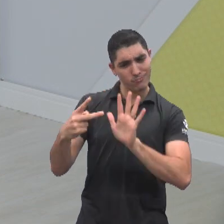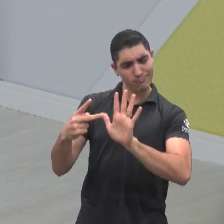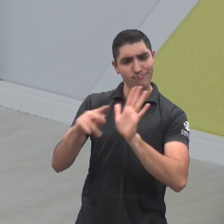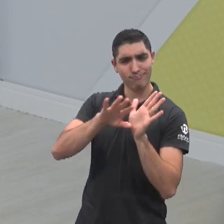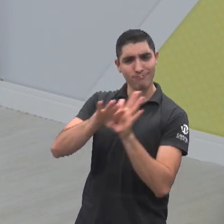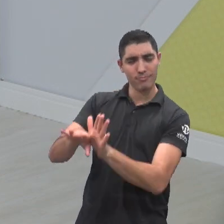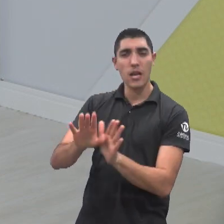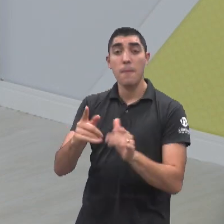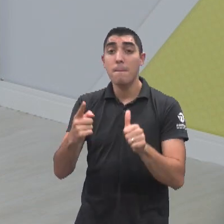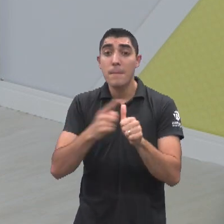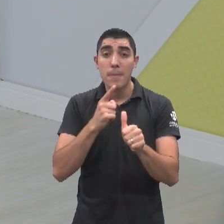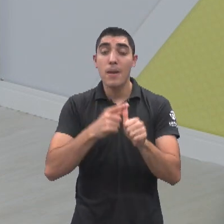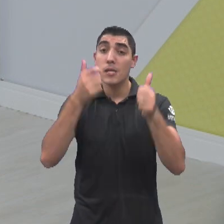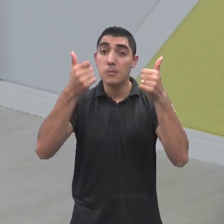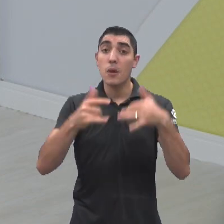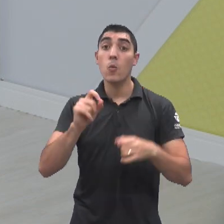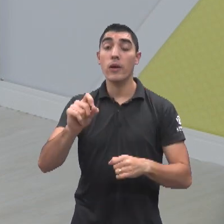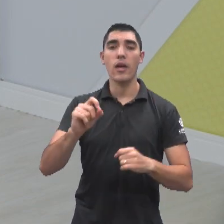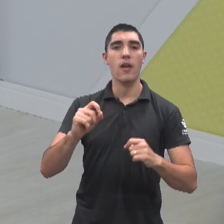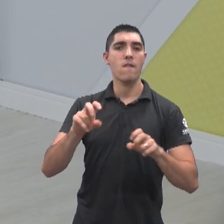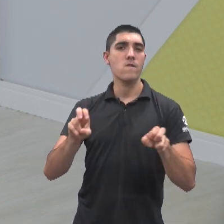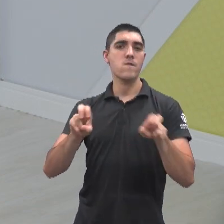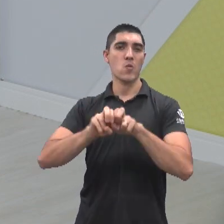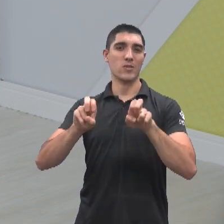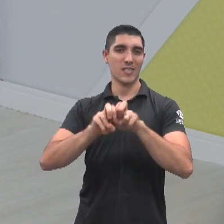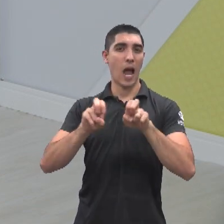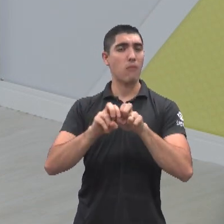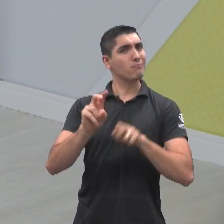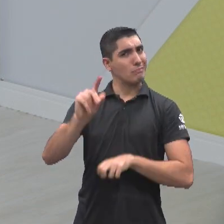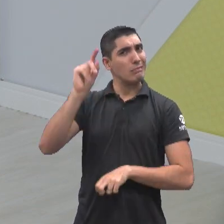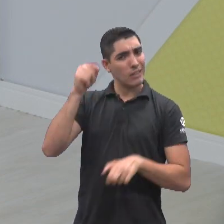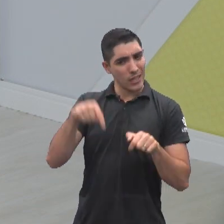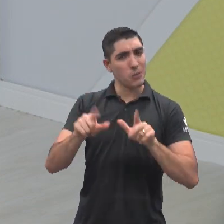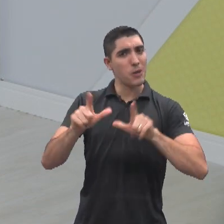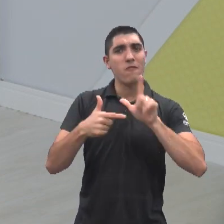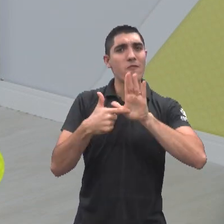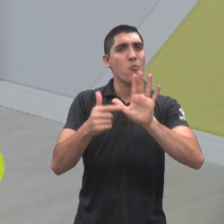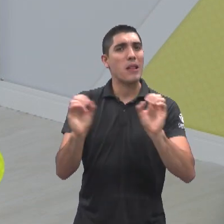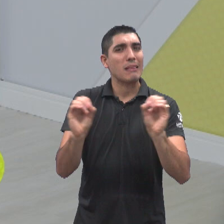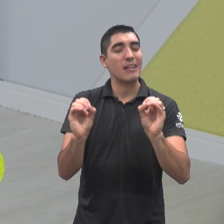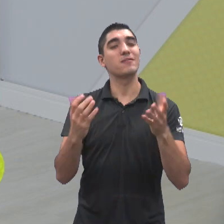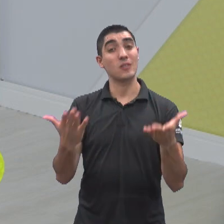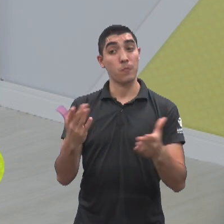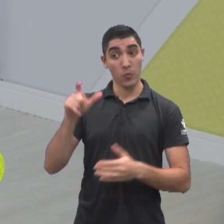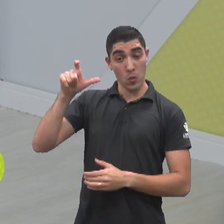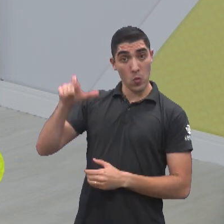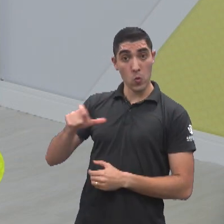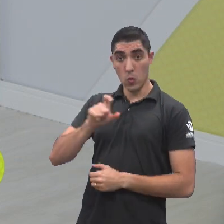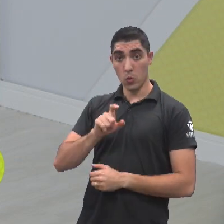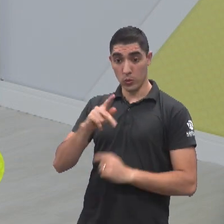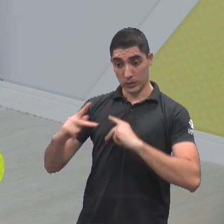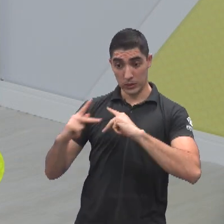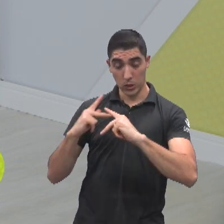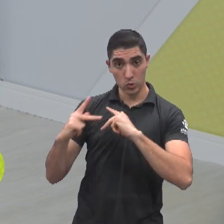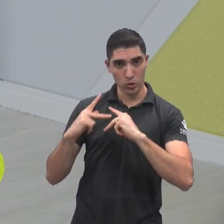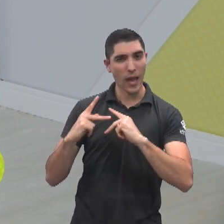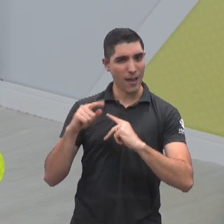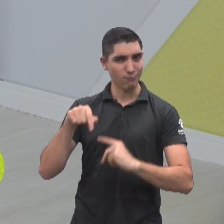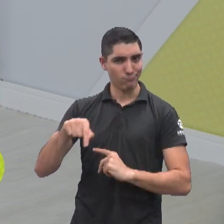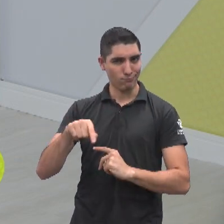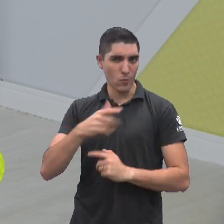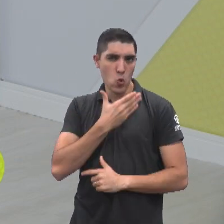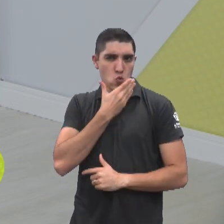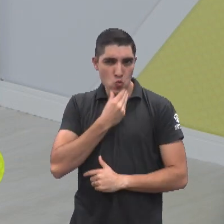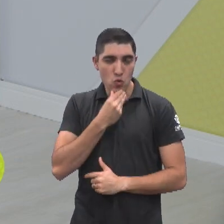inclusive, que a gente não falava aqui no nosso programa, né? Pois bem, o time do técnico Gabriel Pichu segue se preparando para a temporada